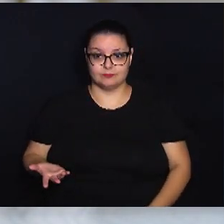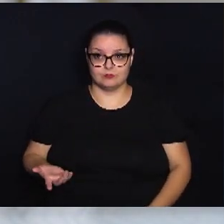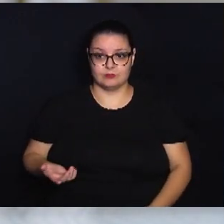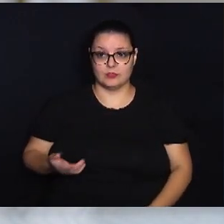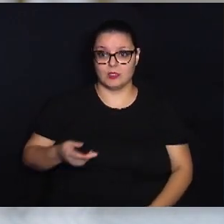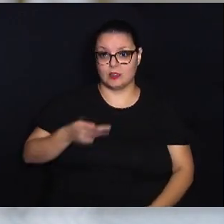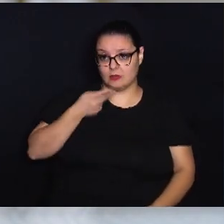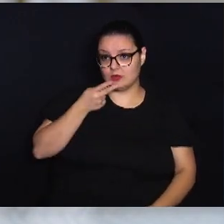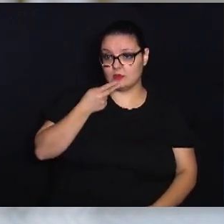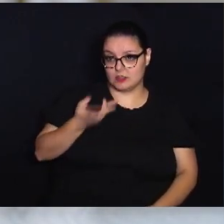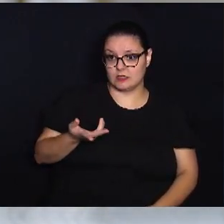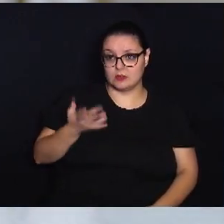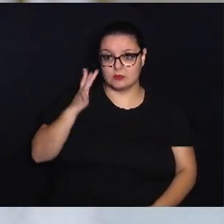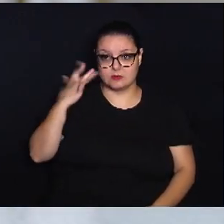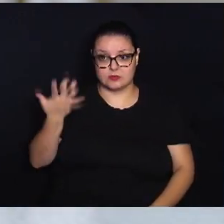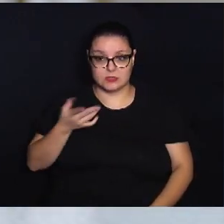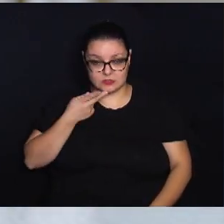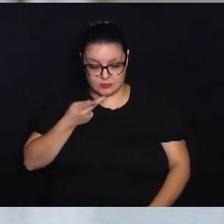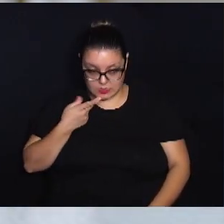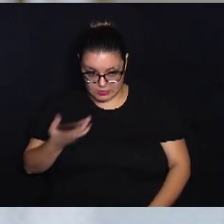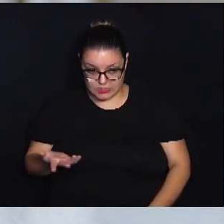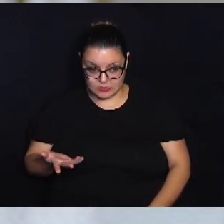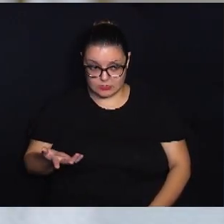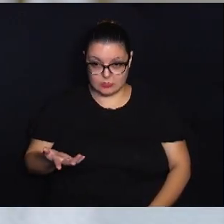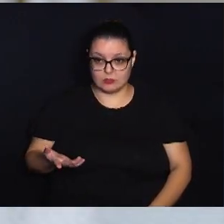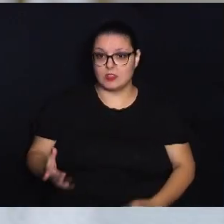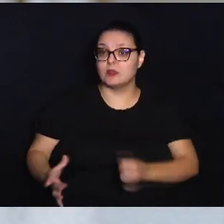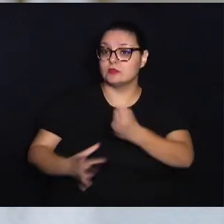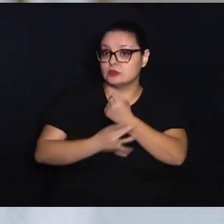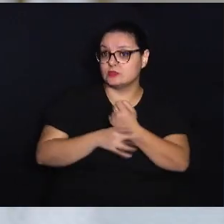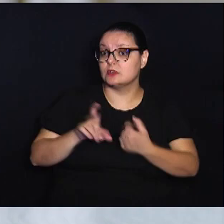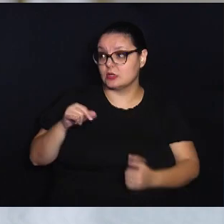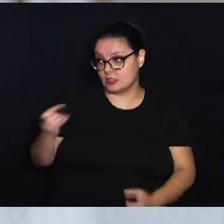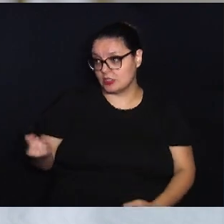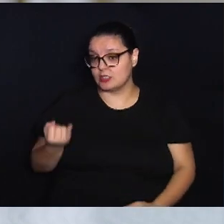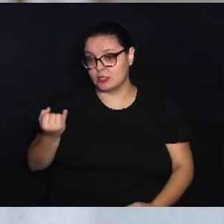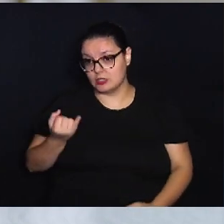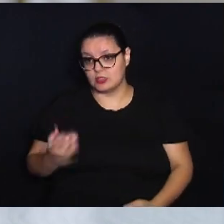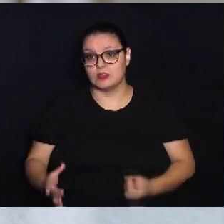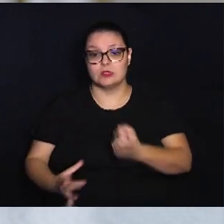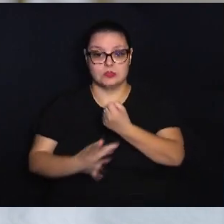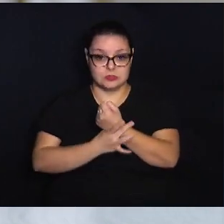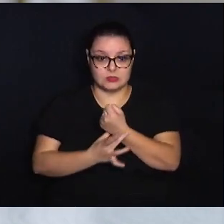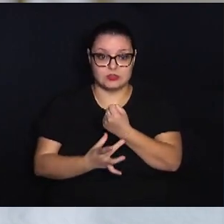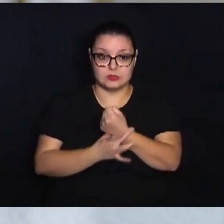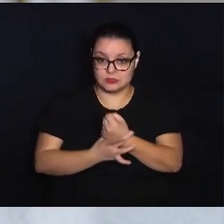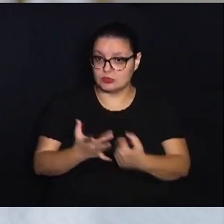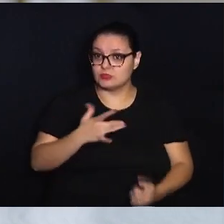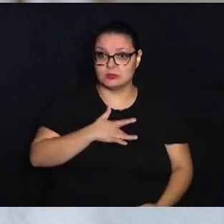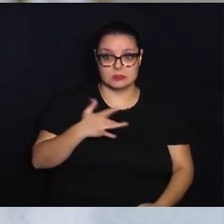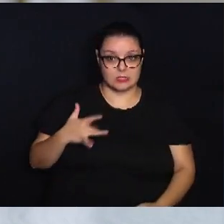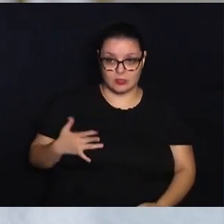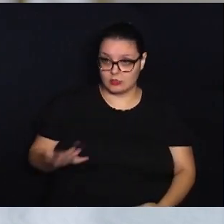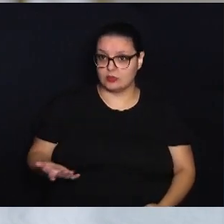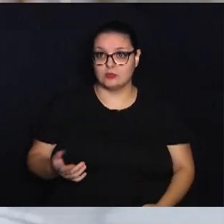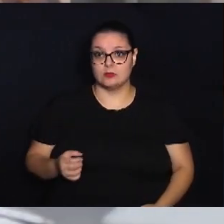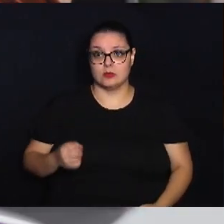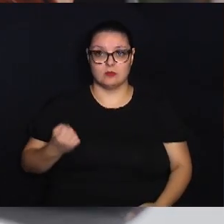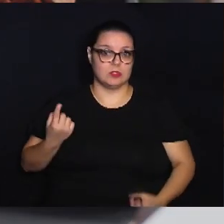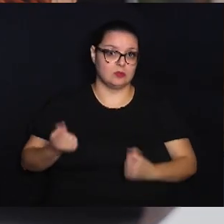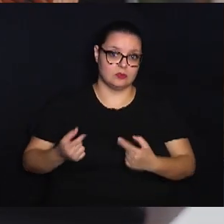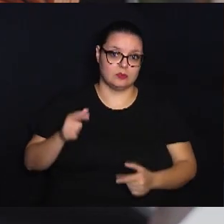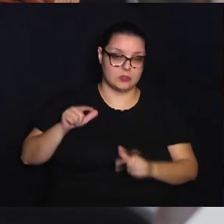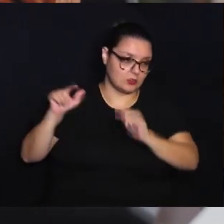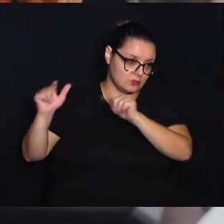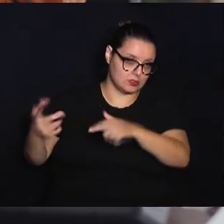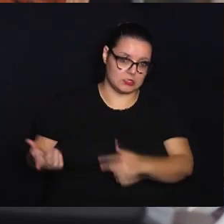questões... Eu havia comentado, não me lembro se eu já falei, mas a questão, por exemplo, do seguro é fundamental, né? Seguro e seguro de saúde. Você vai para